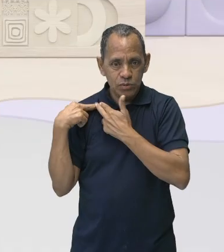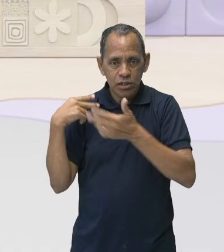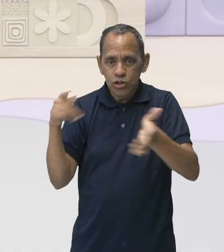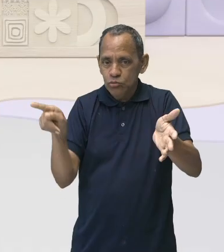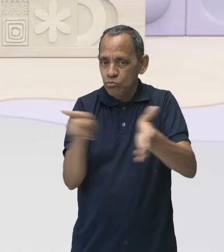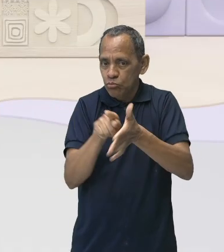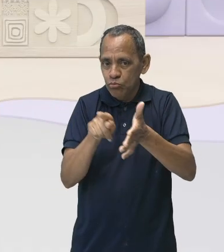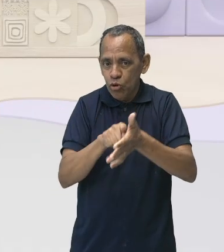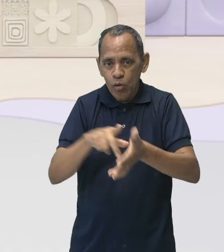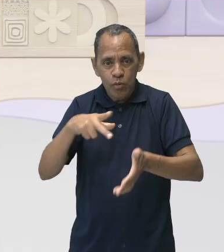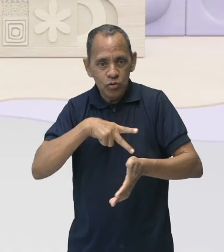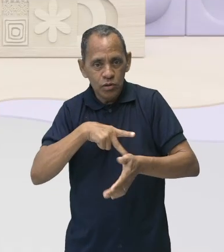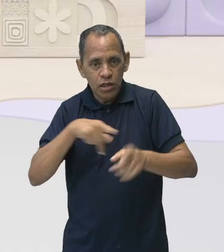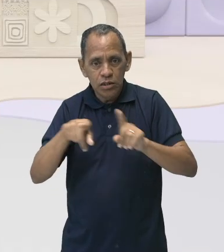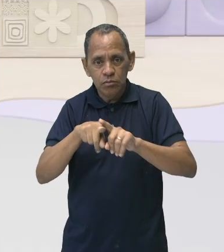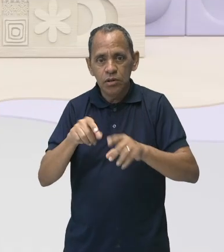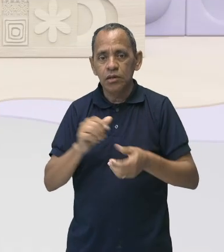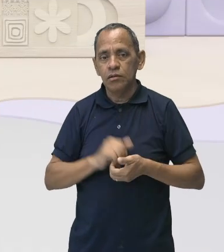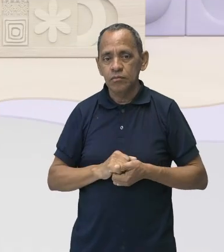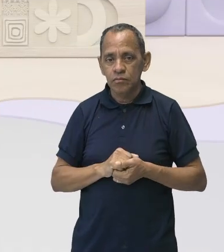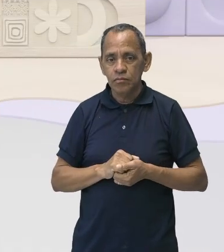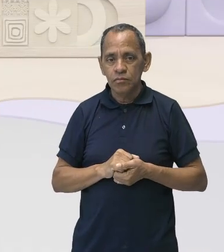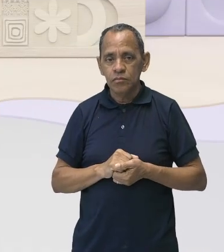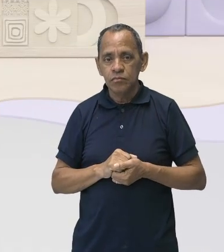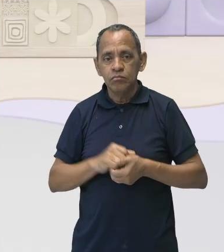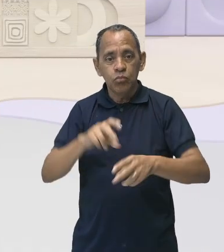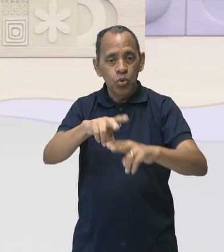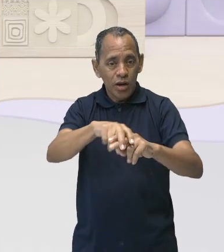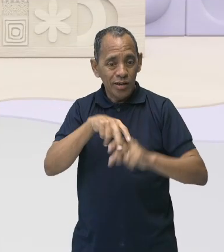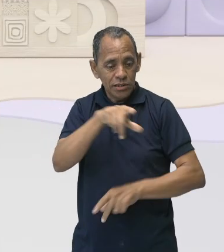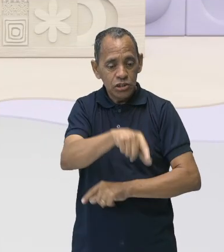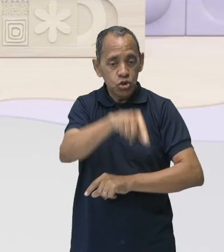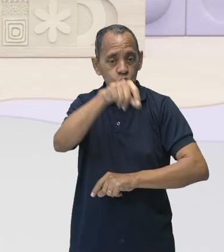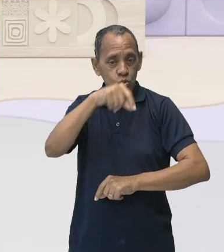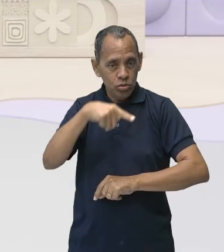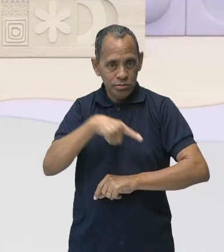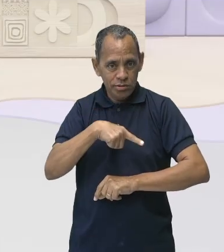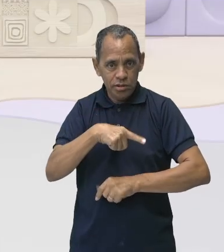responsabilidade em cima de nossas escolhas, em cima de na